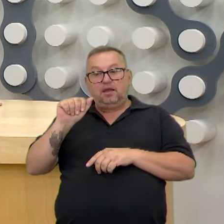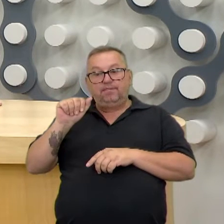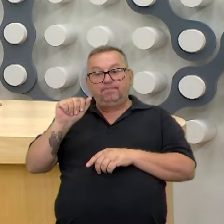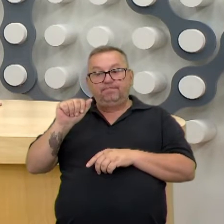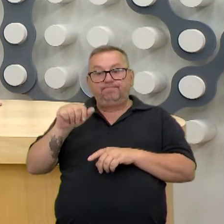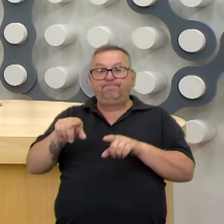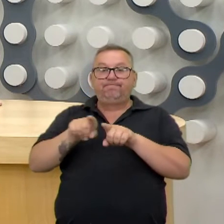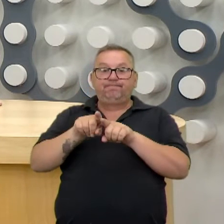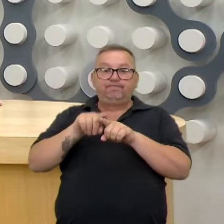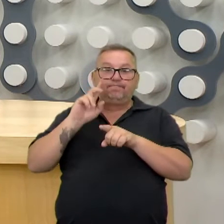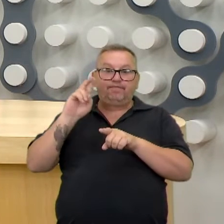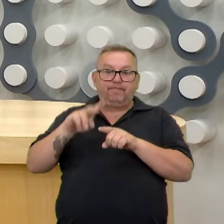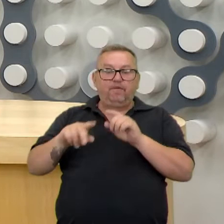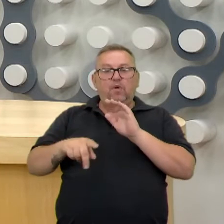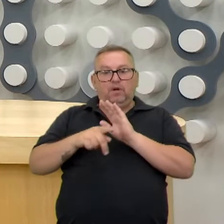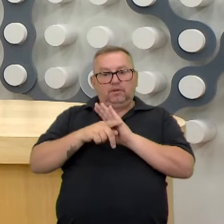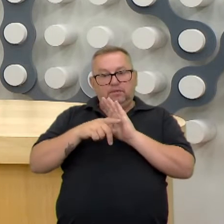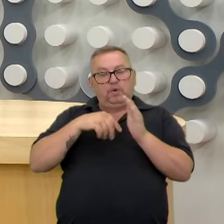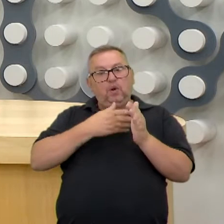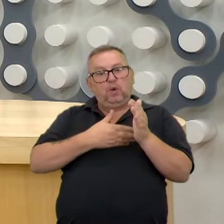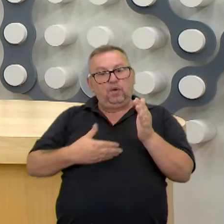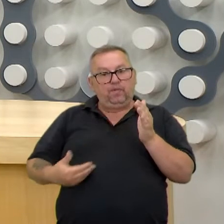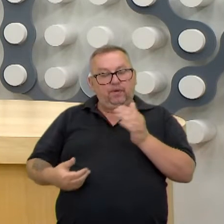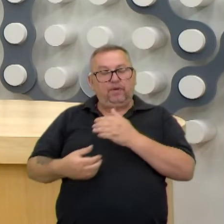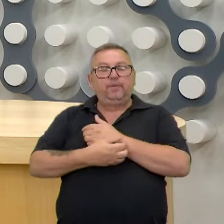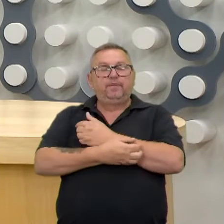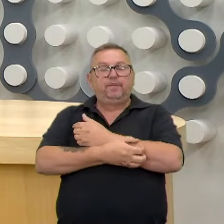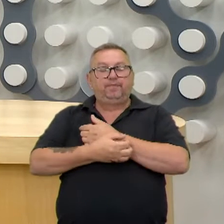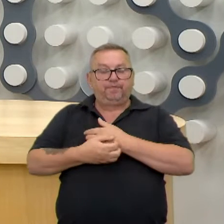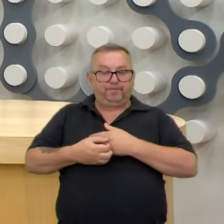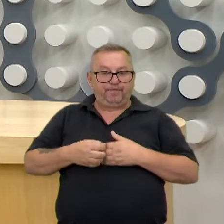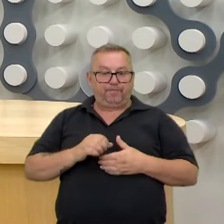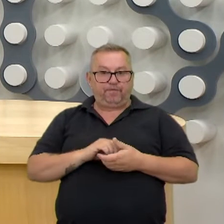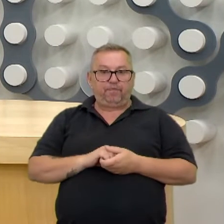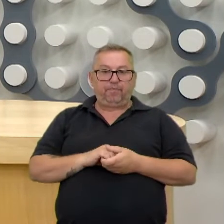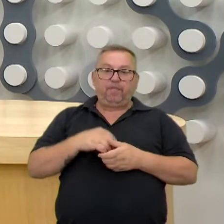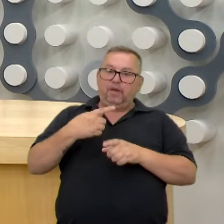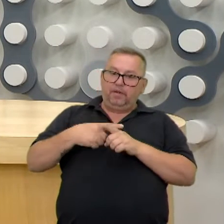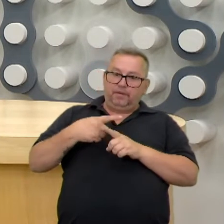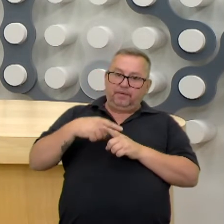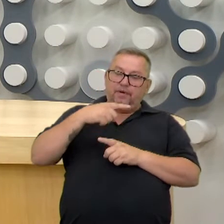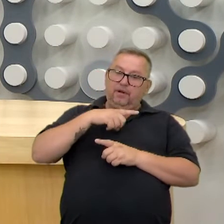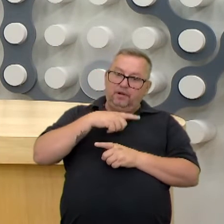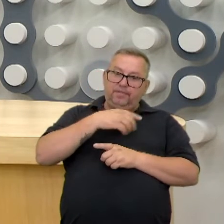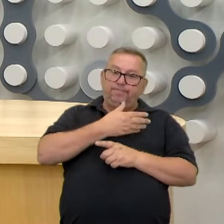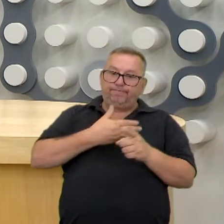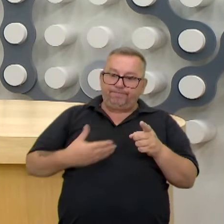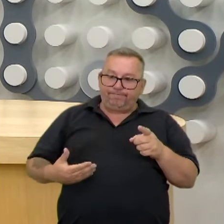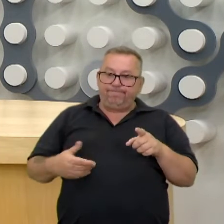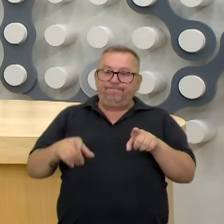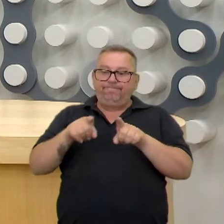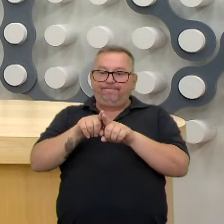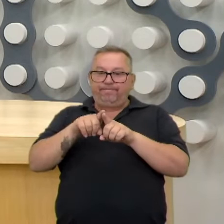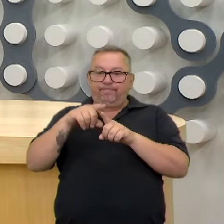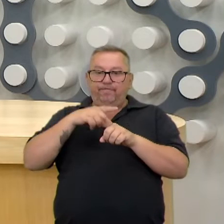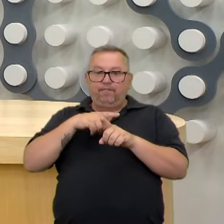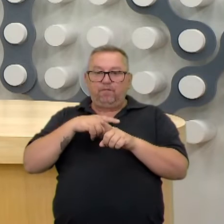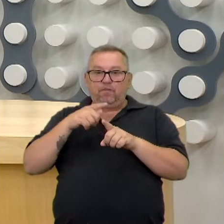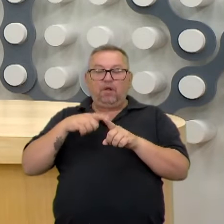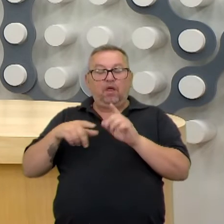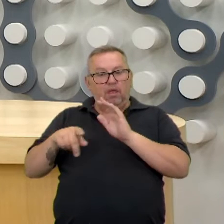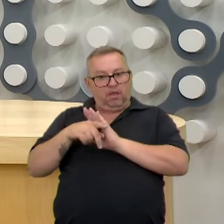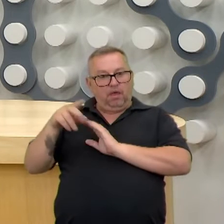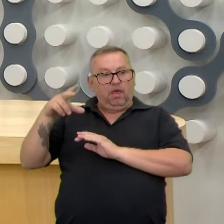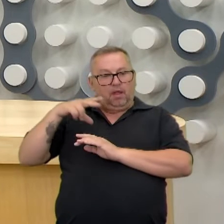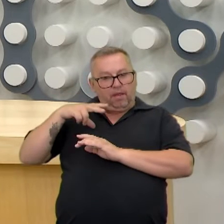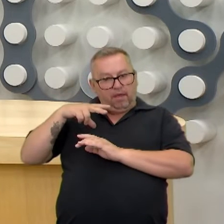de órgãos públicos, né? Então, quando a gente fala direto ou indiretamente, é porque além de órgãos públicos, pode também para órgãos